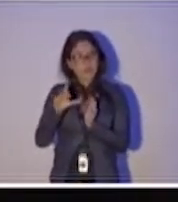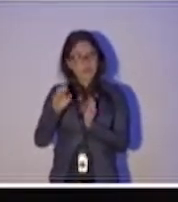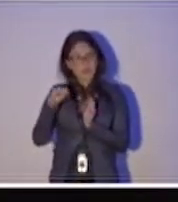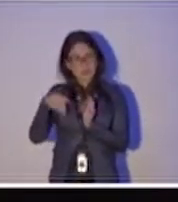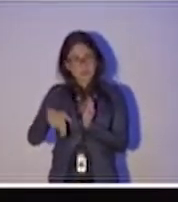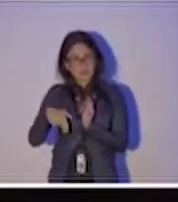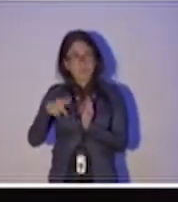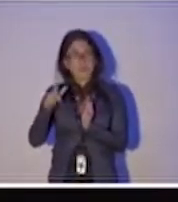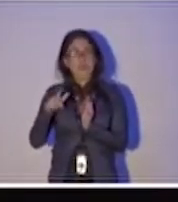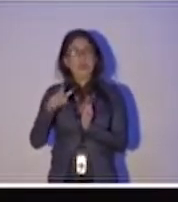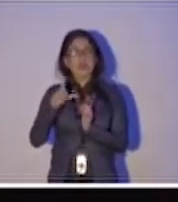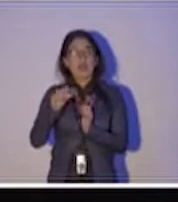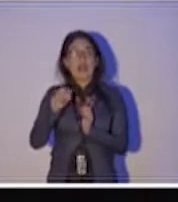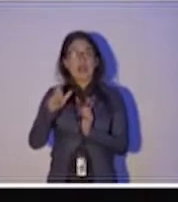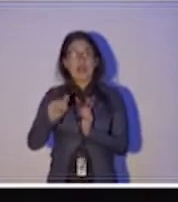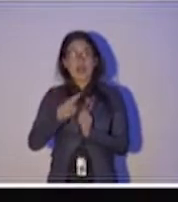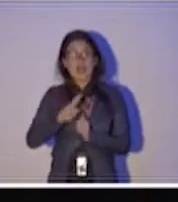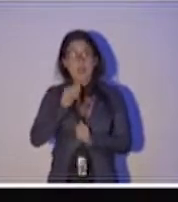Ei, Lara!